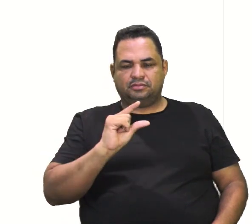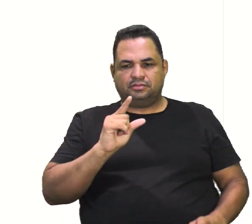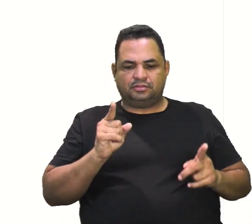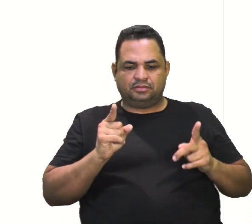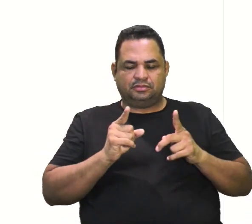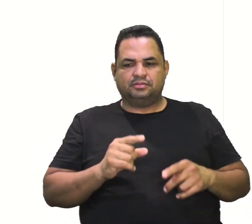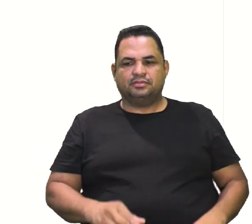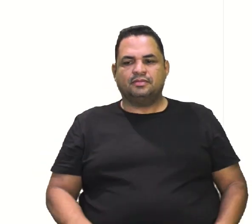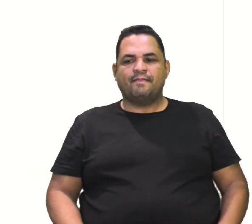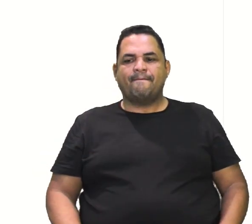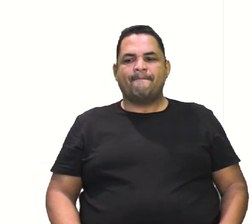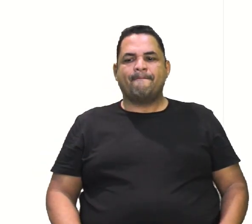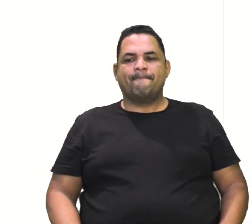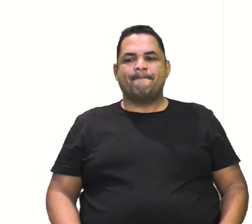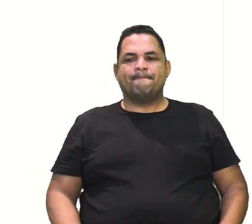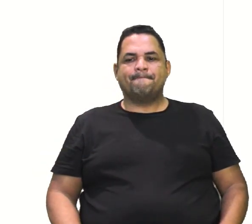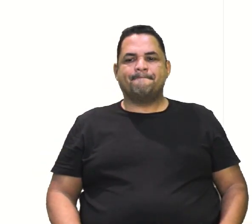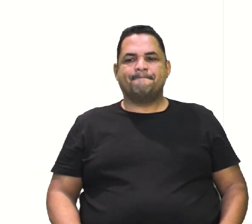reduzida.